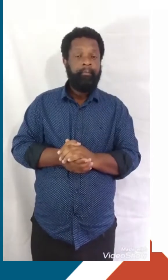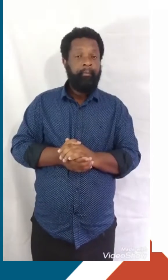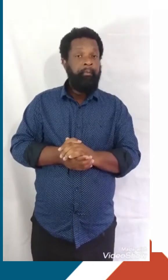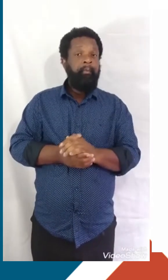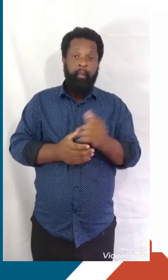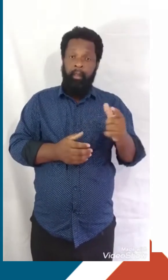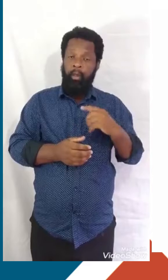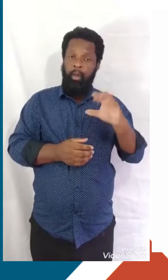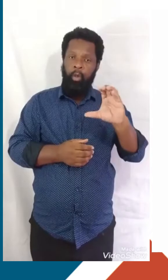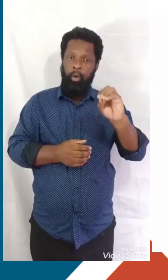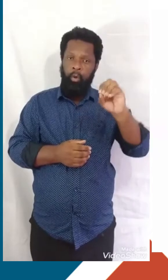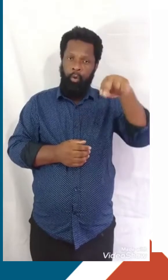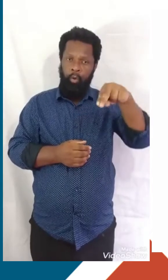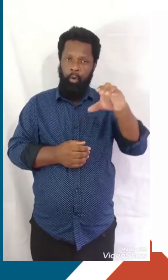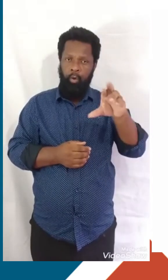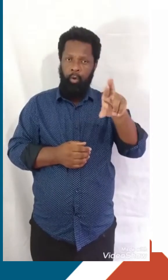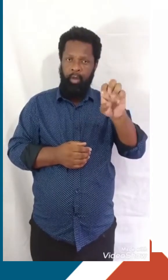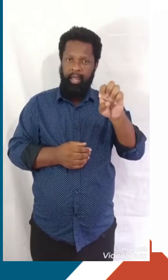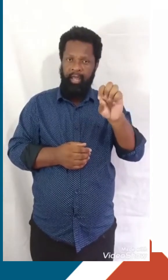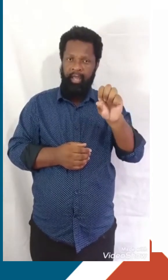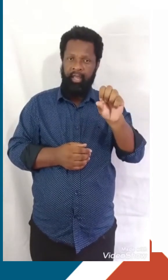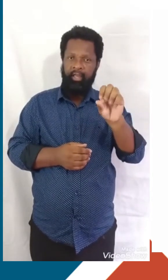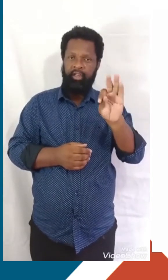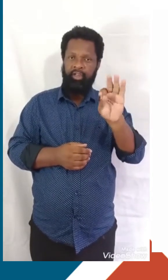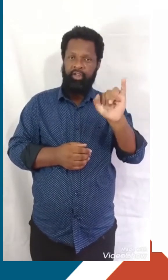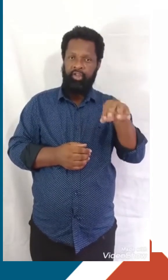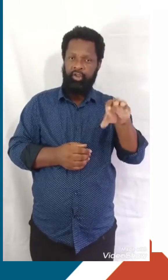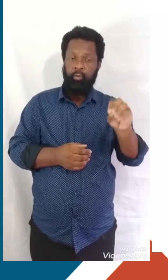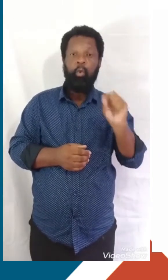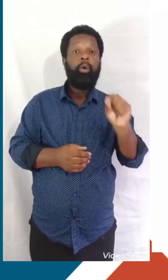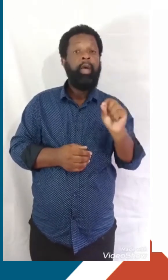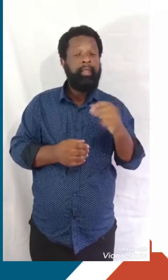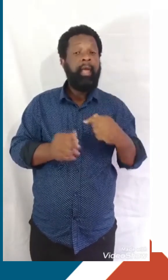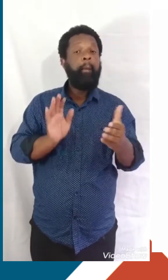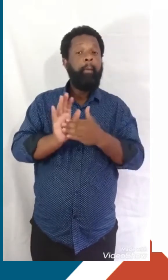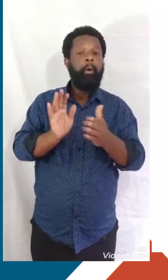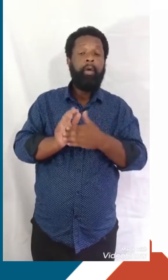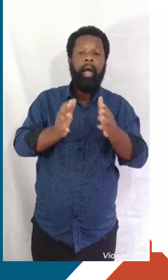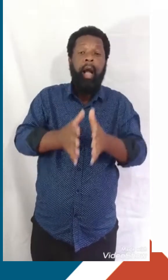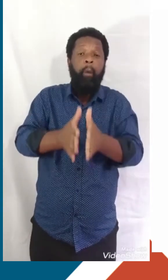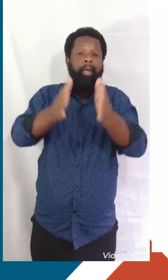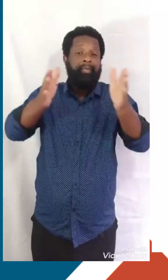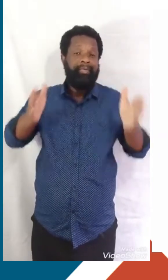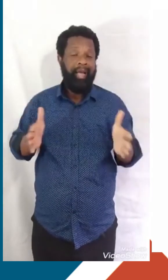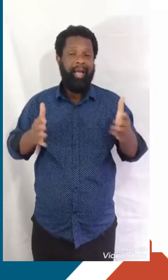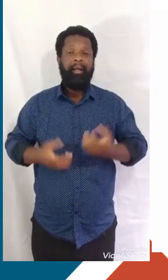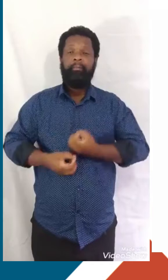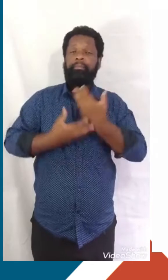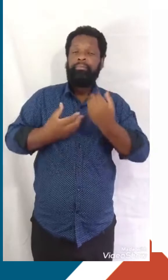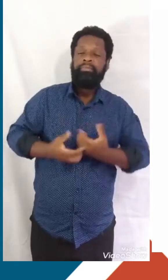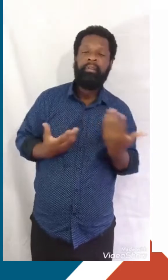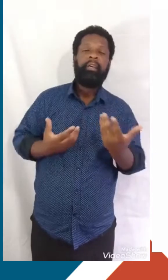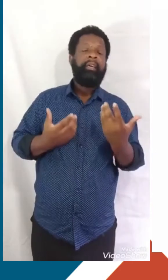O concretismo foi um movimento que propunha uma expansão dos sentidos da poesia, extinguindo